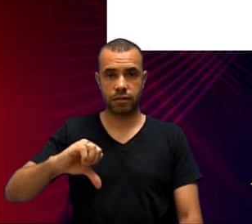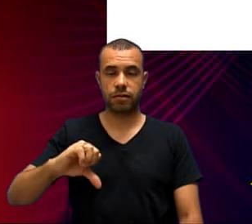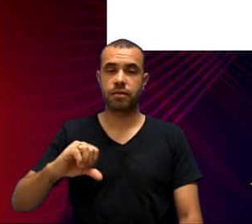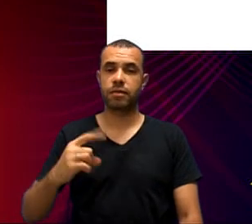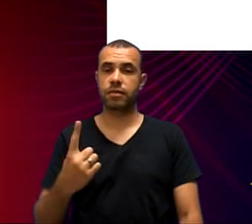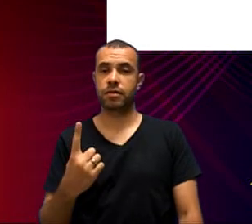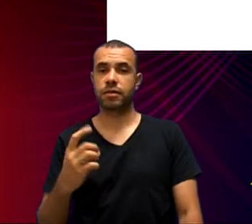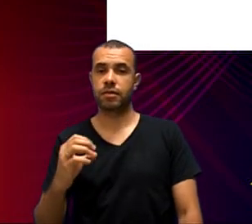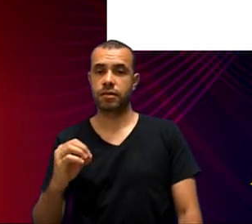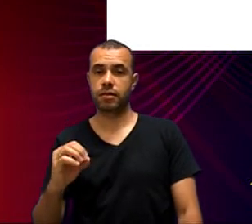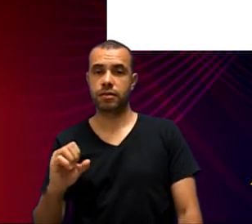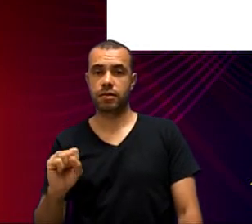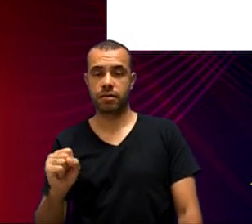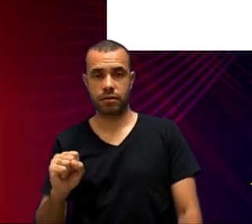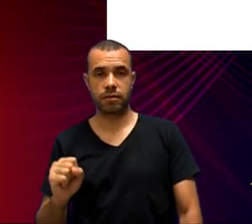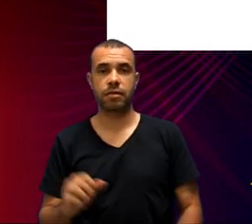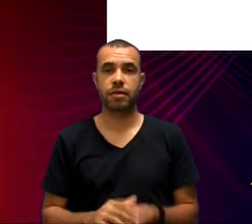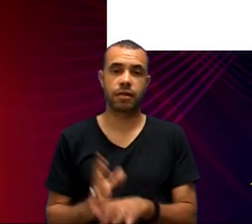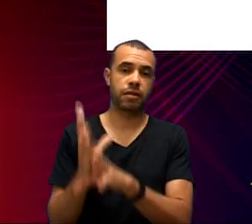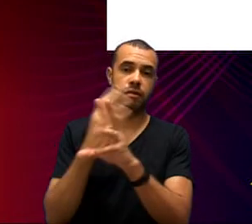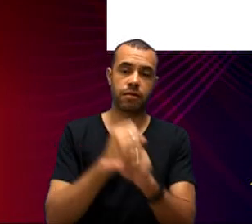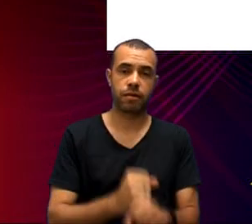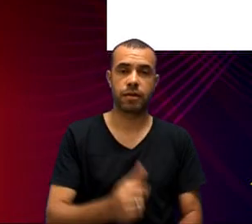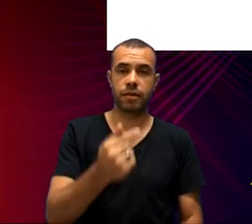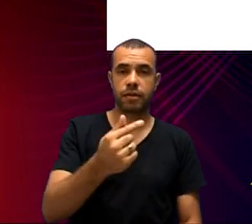R$ 34.109.78, totalizando aqui